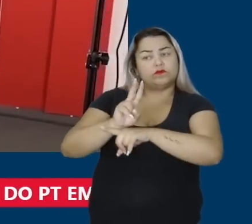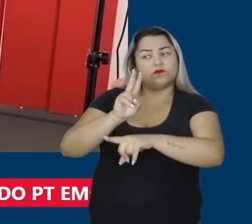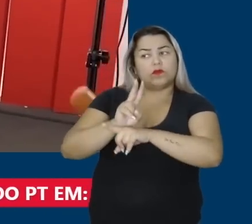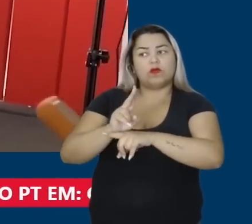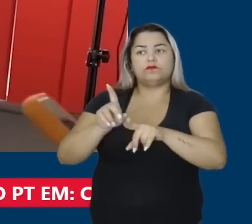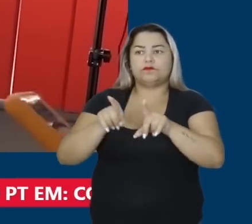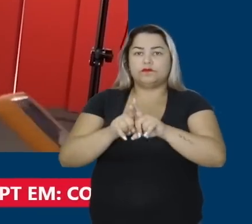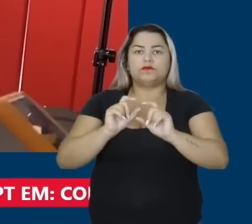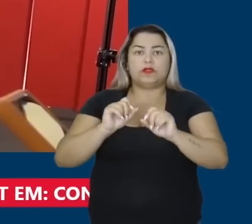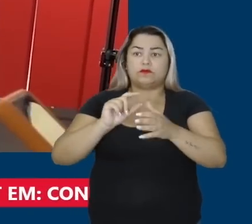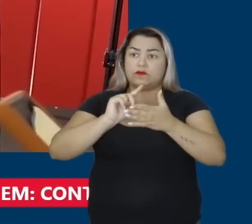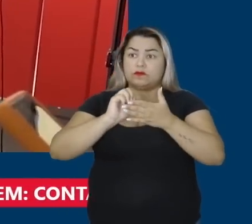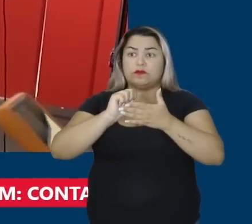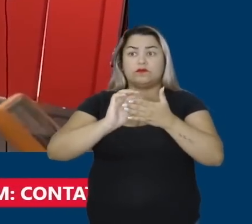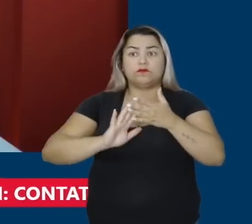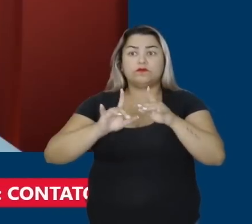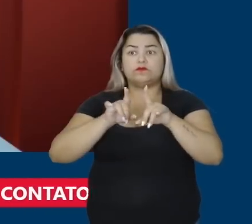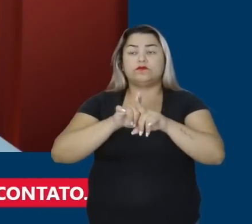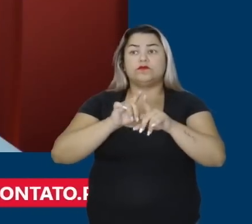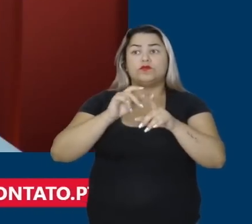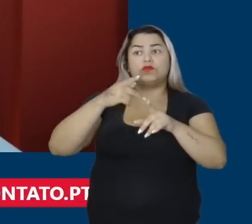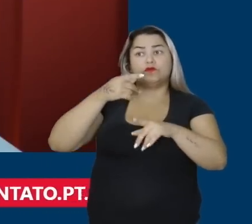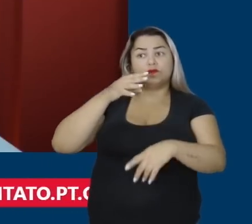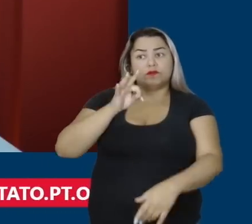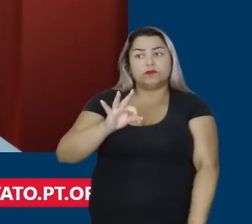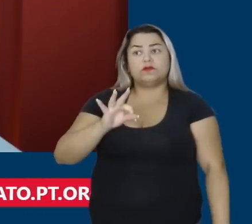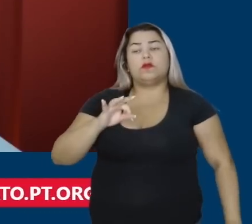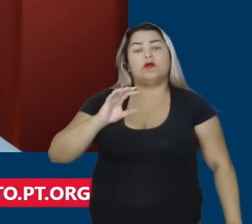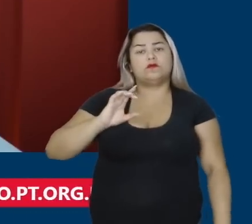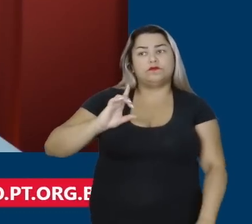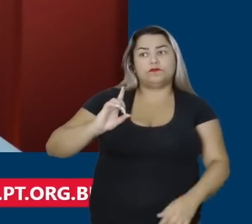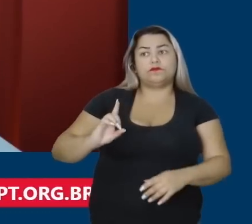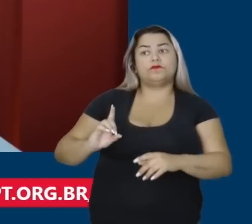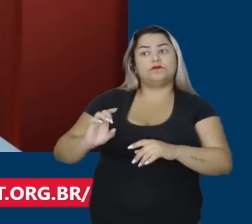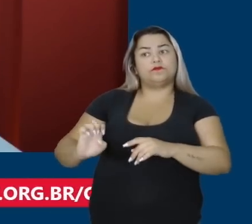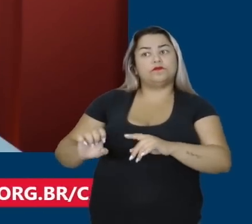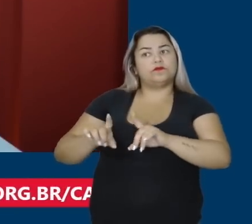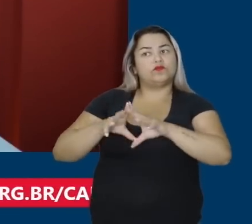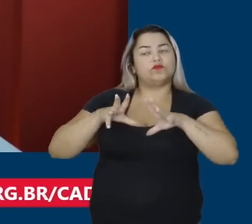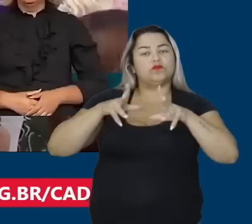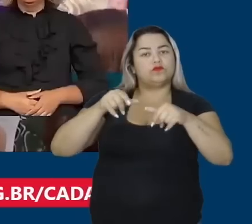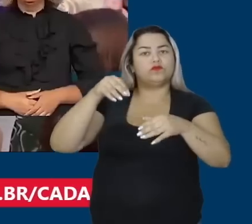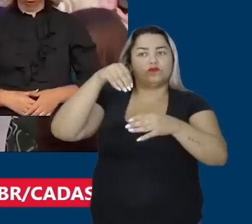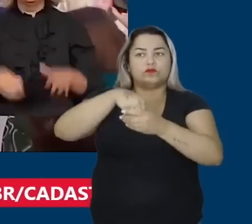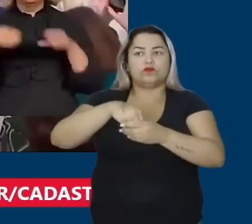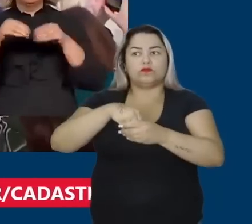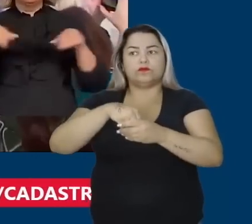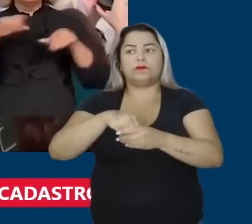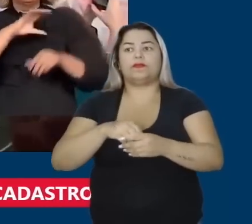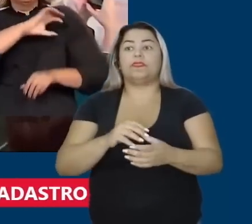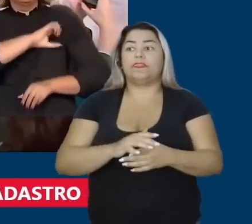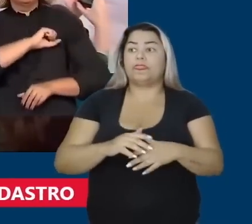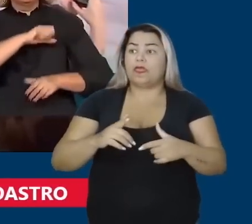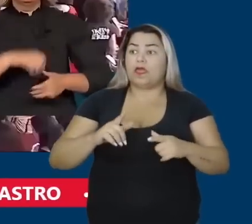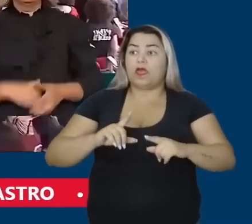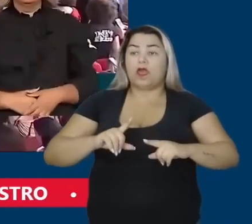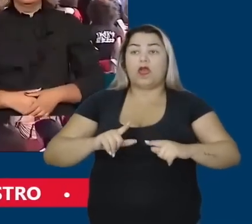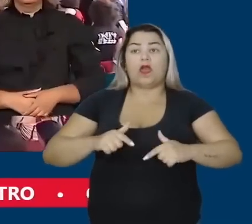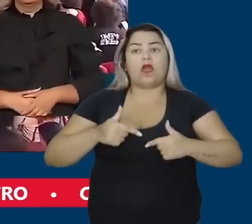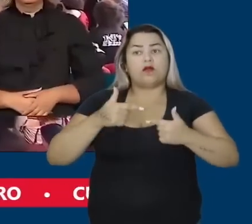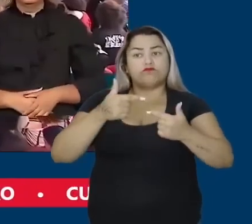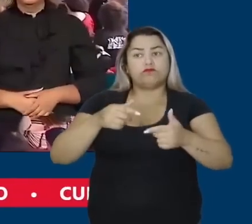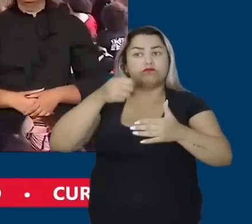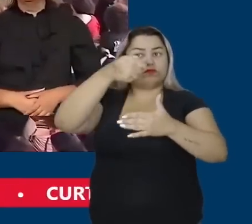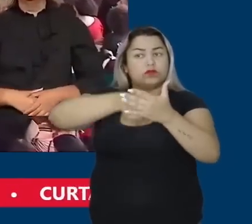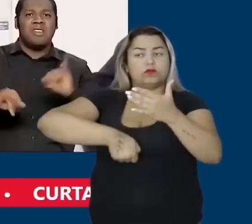É tarefa do PT também trabalhar pela unidade da esquerda brasileira e de todo o campo progressista. A luta feminista e